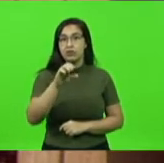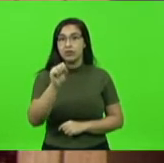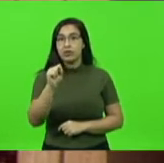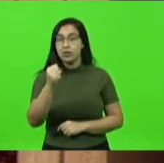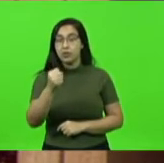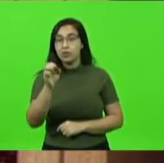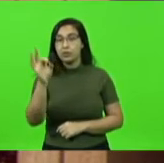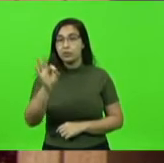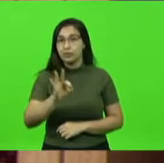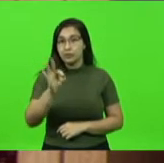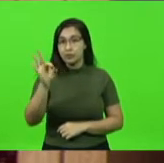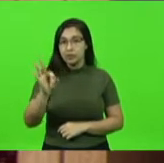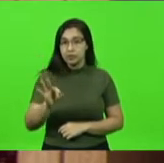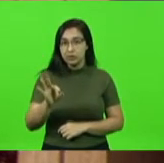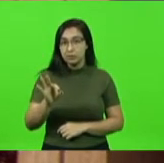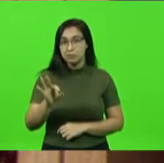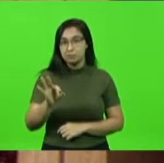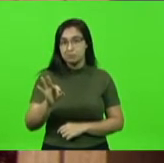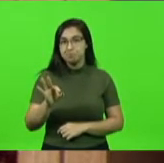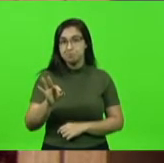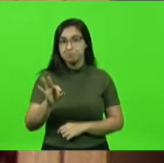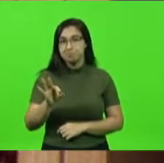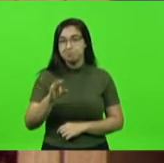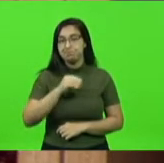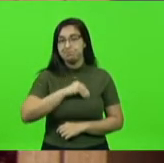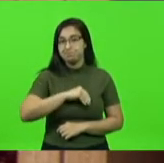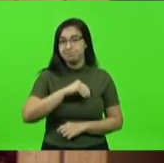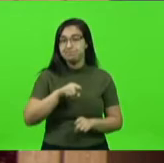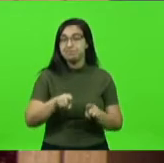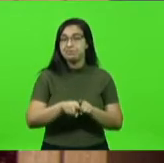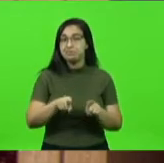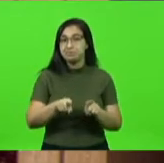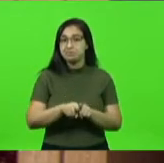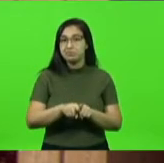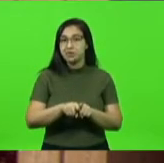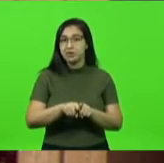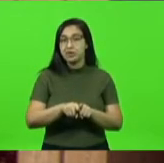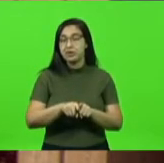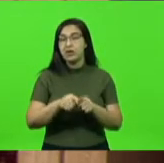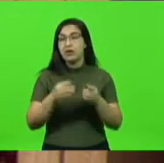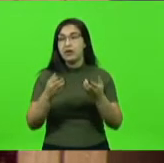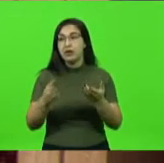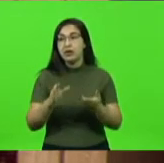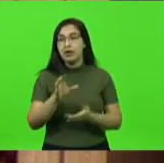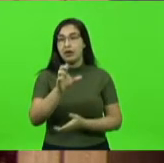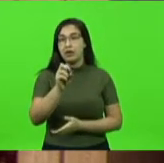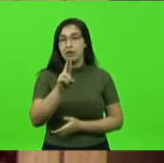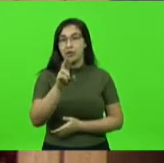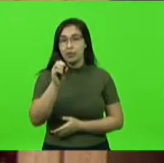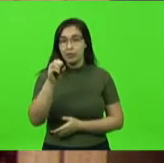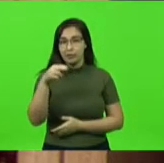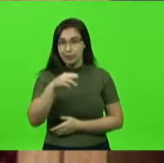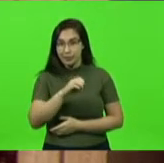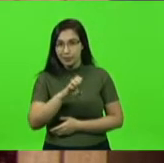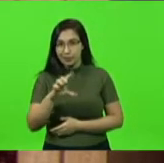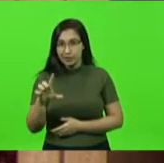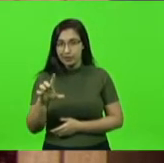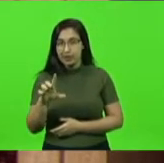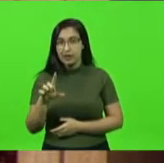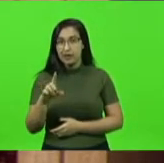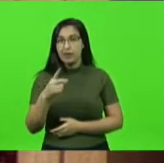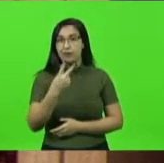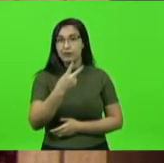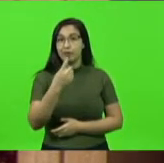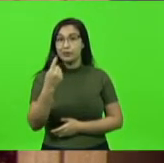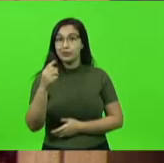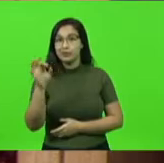33,98% de reajuste, e o coronel, que é o caso da discussão aqui em tela, mais ardida,